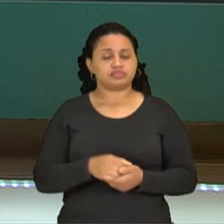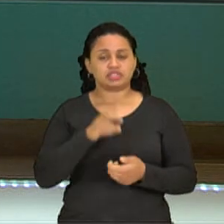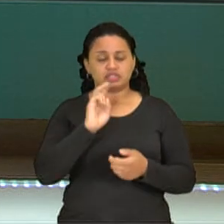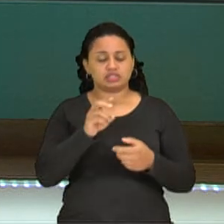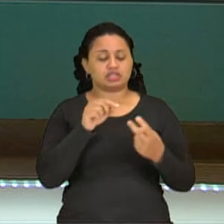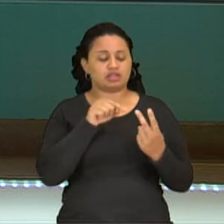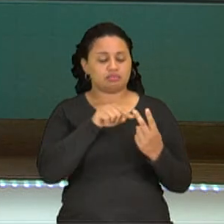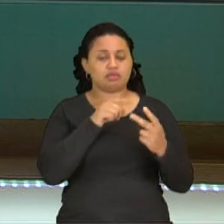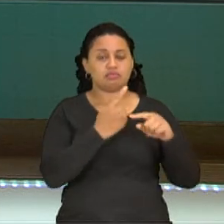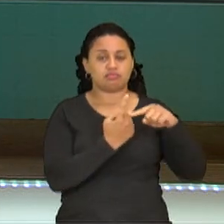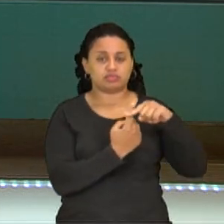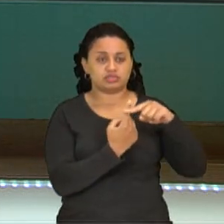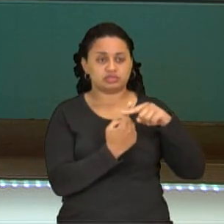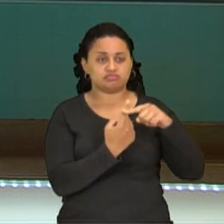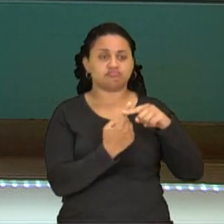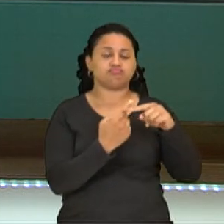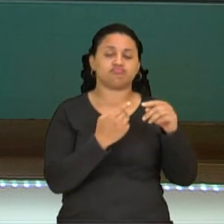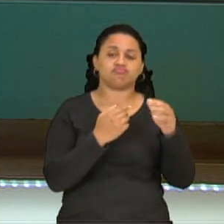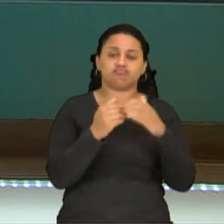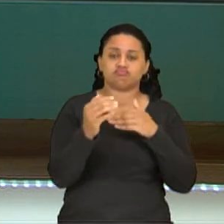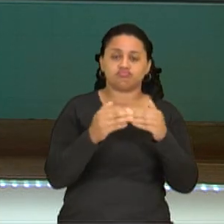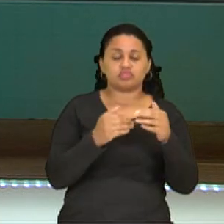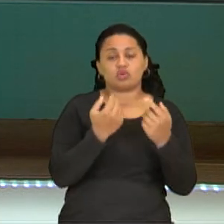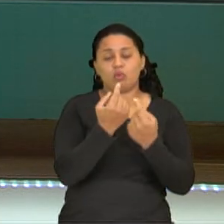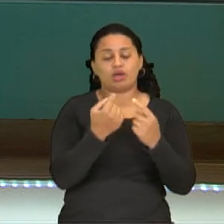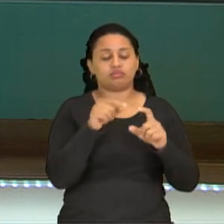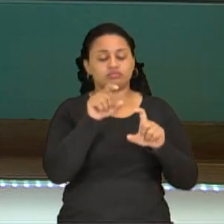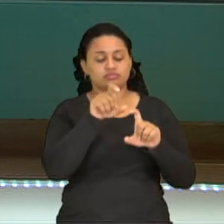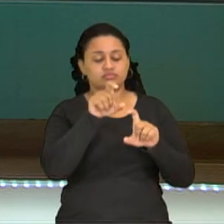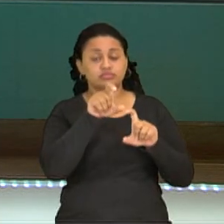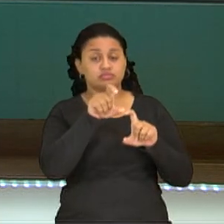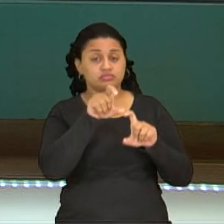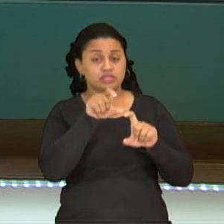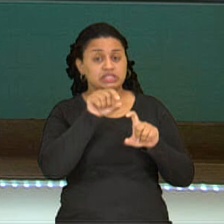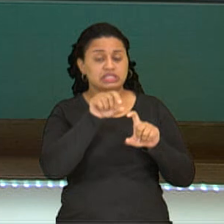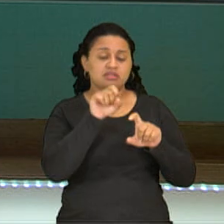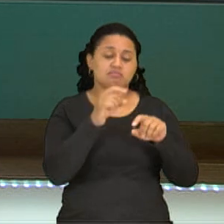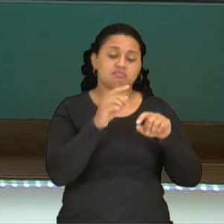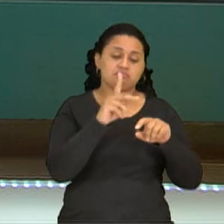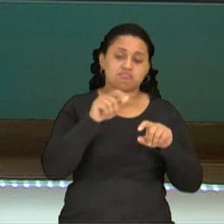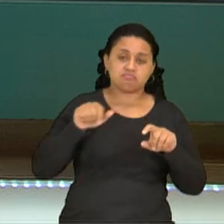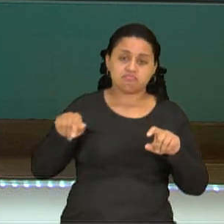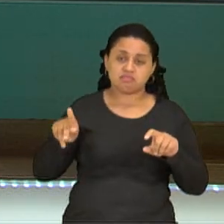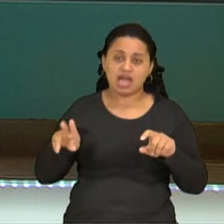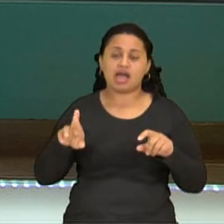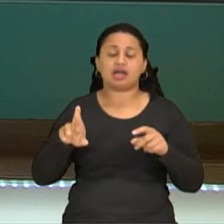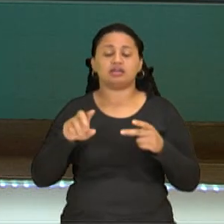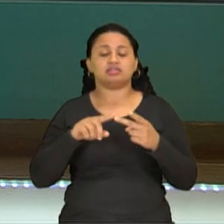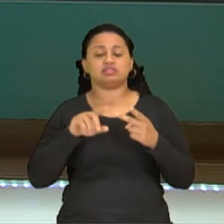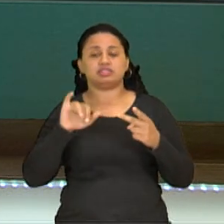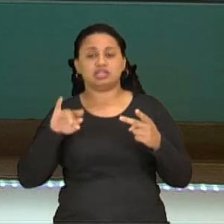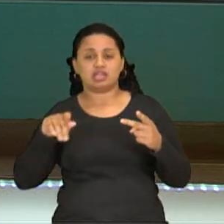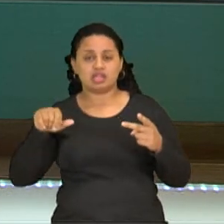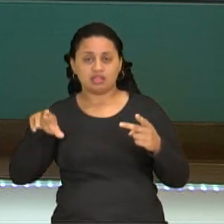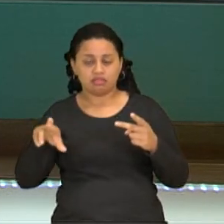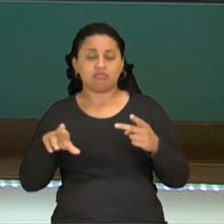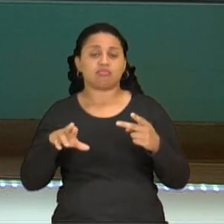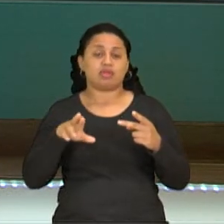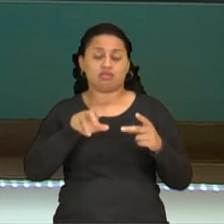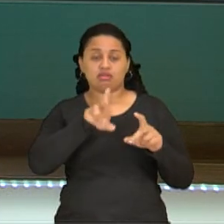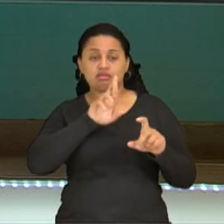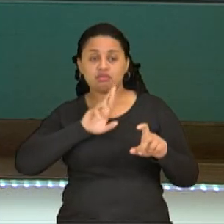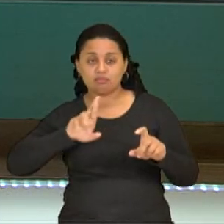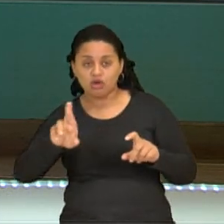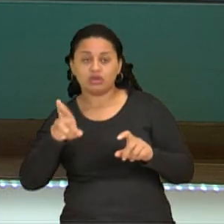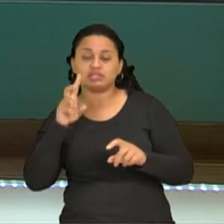base positiva, independente do expoente, se o expoente é par, se o expoente é ímpar, o